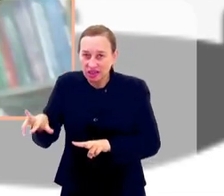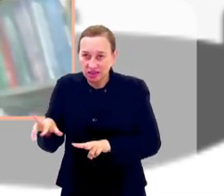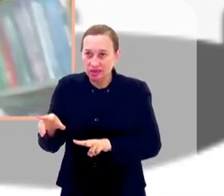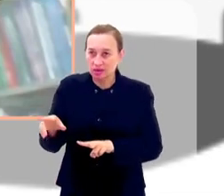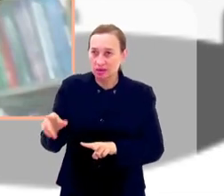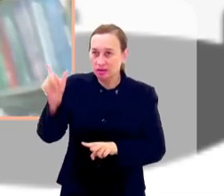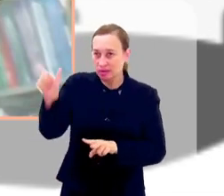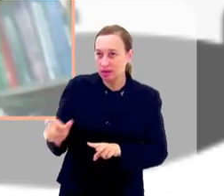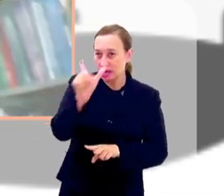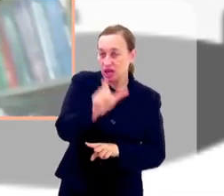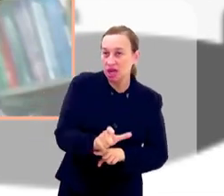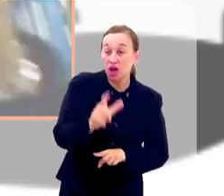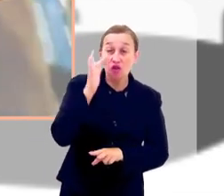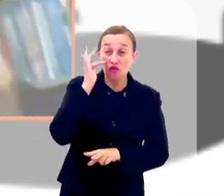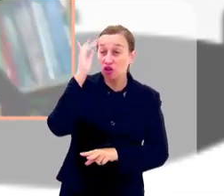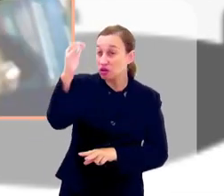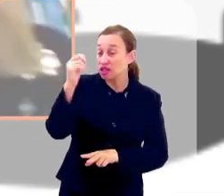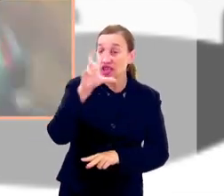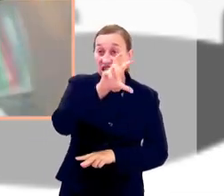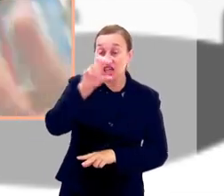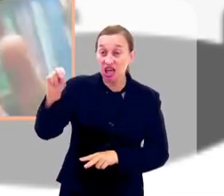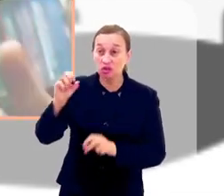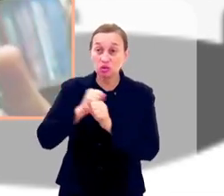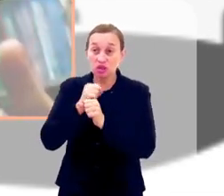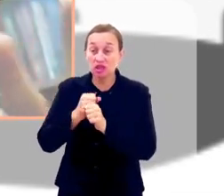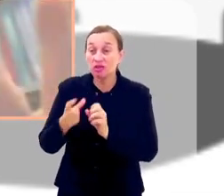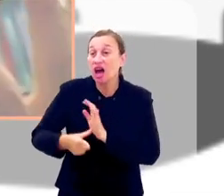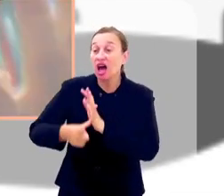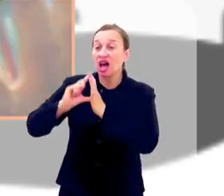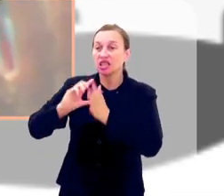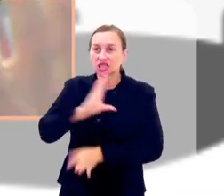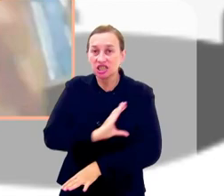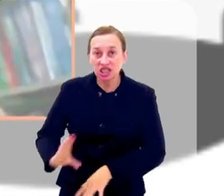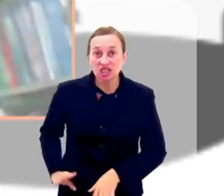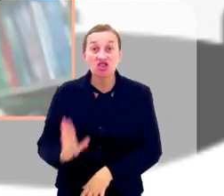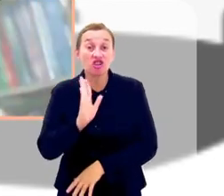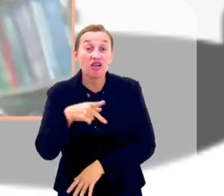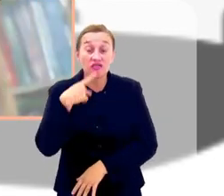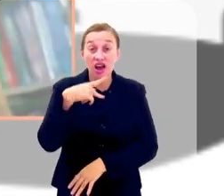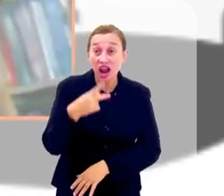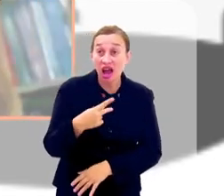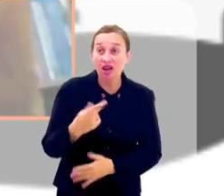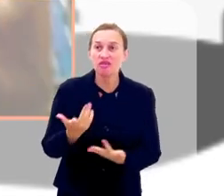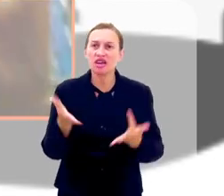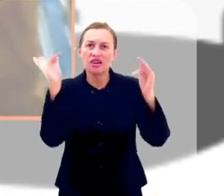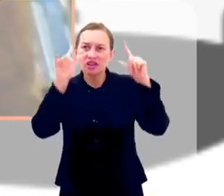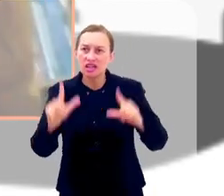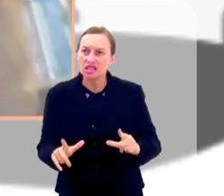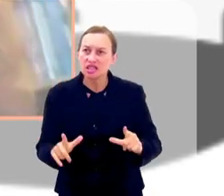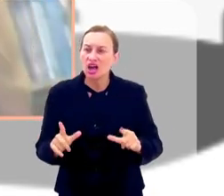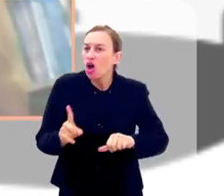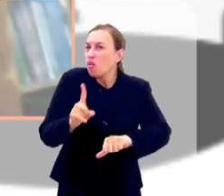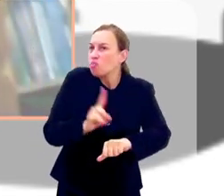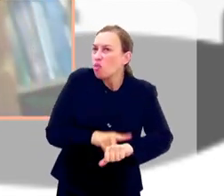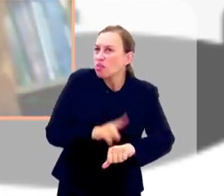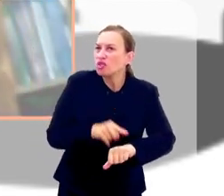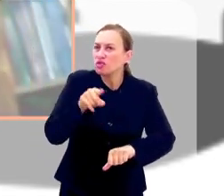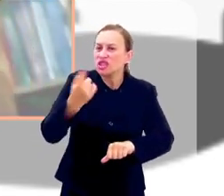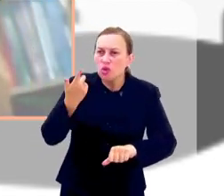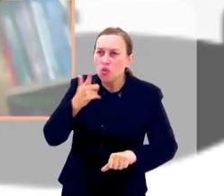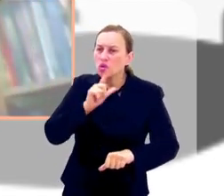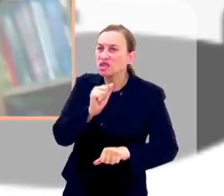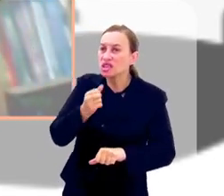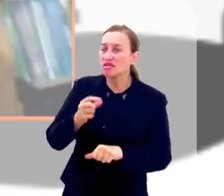ciências. Então, desde a filosofia, 500 anos antes de Cristo, já se falava, E já se dizia que a felicidade era o momento em que